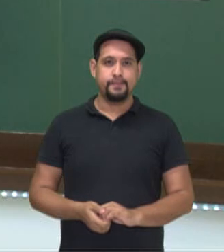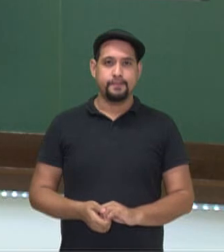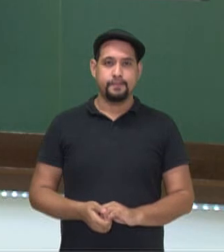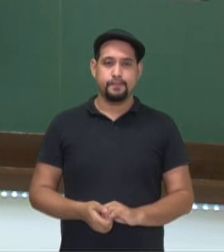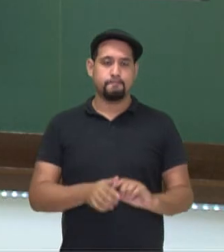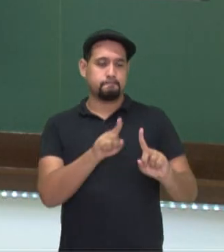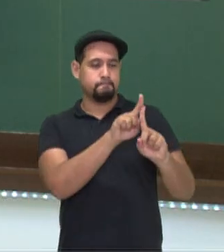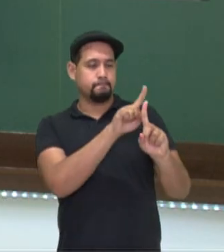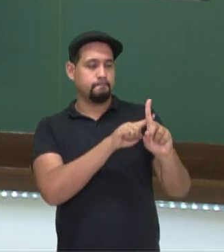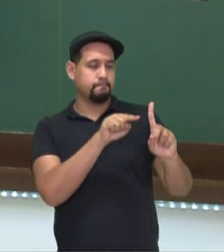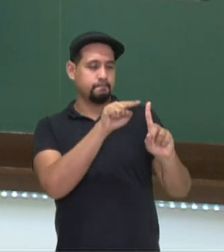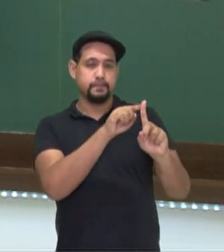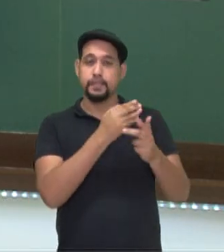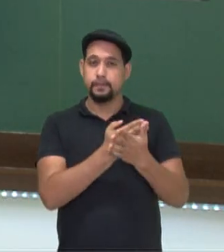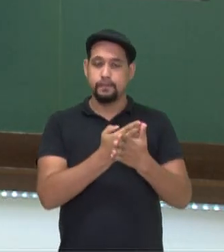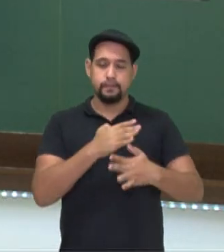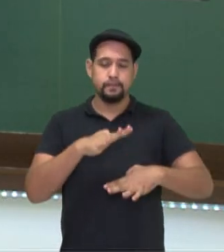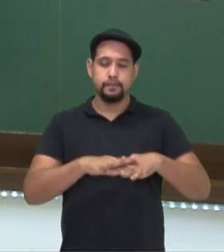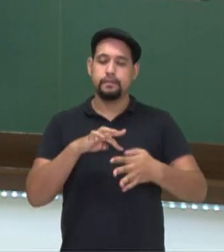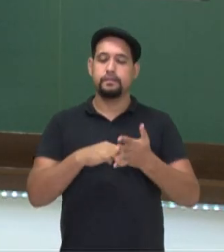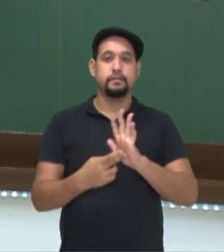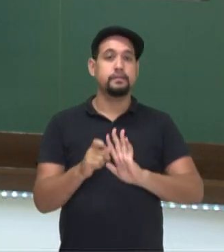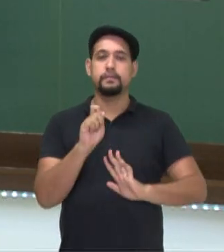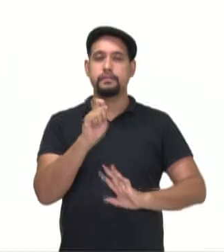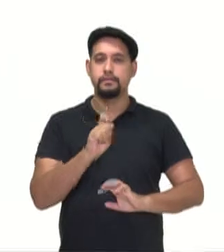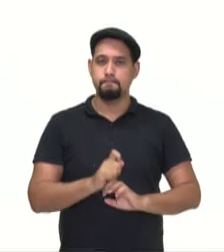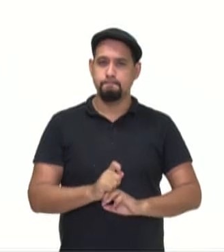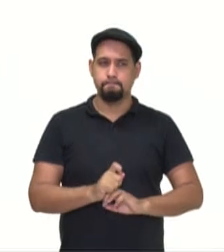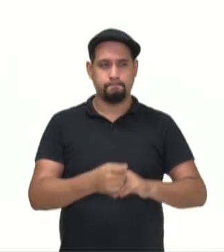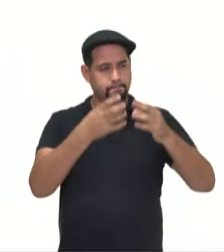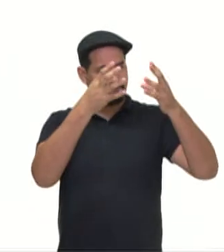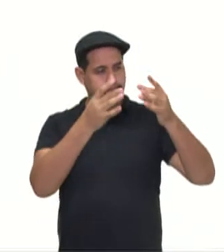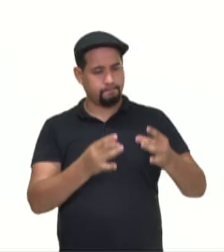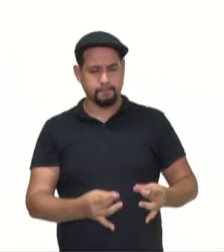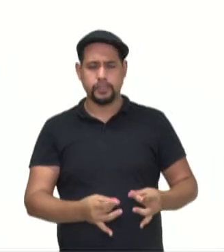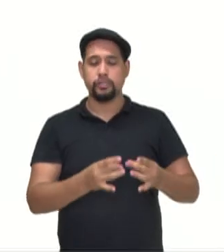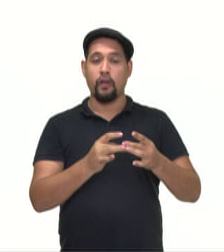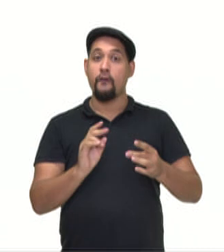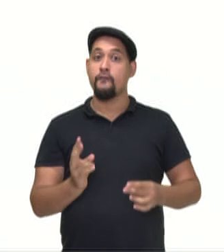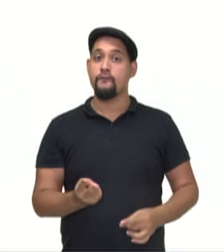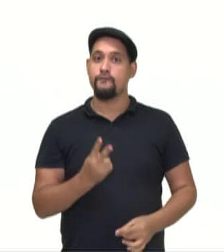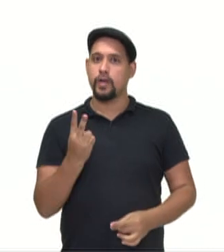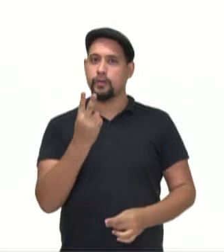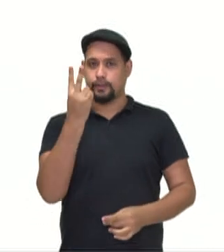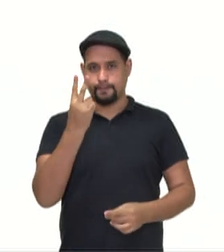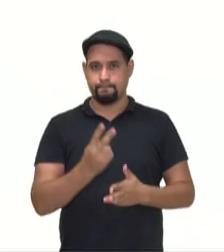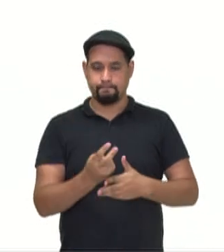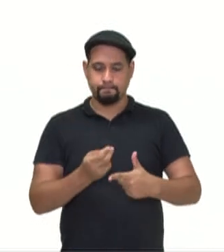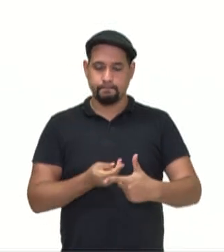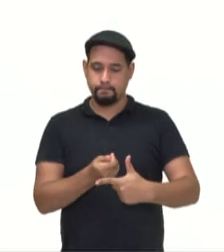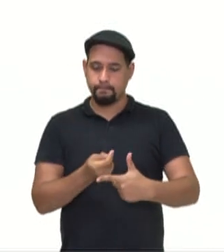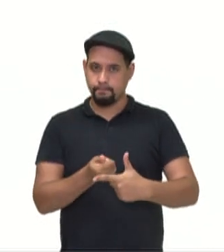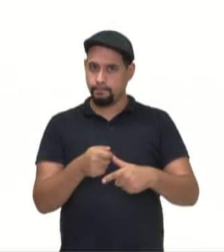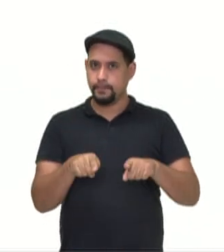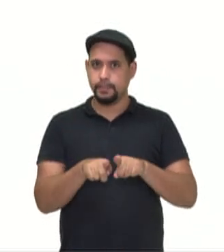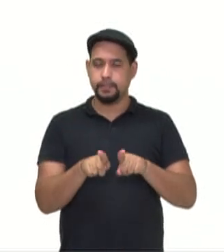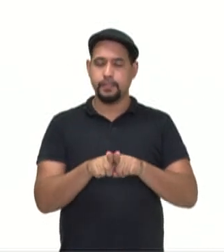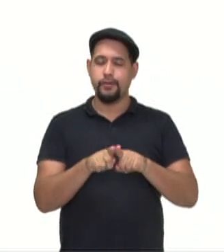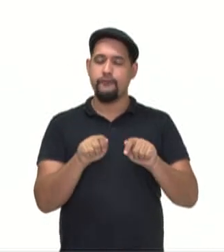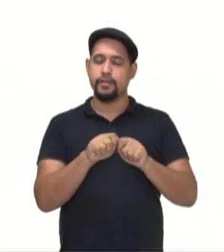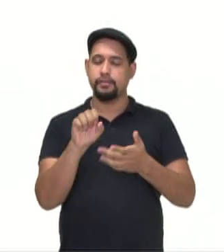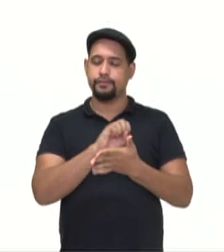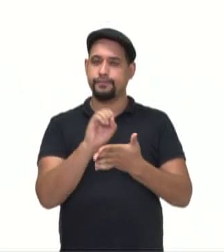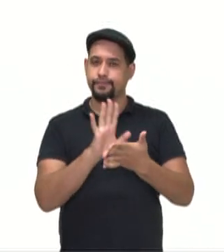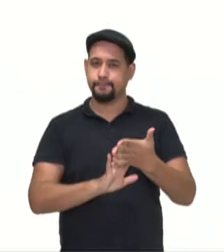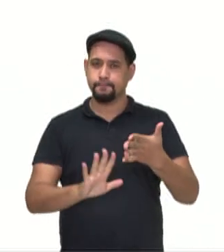Os objetivos da nossa aula de matemática hoje são os seguintes: determinar o valor numérico de uma expressão algébrica, resolver